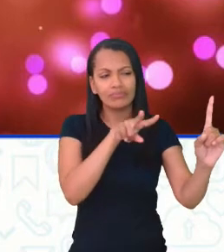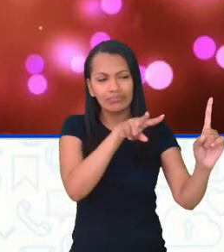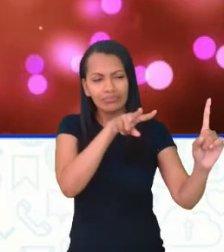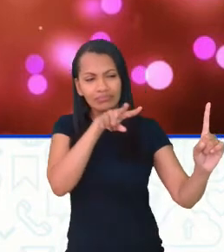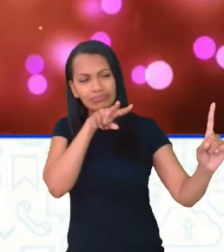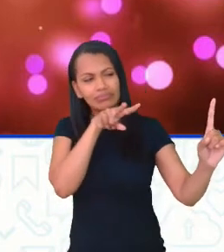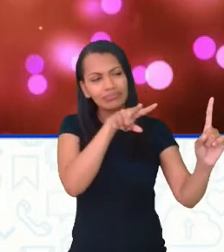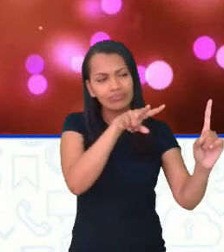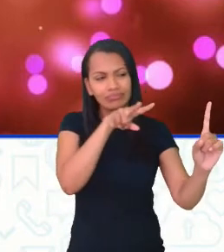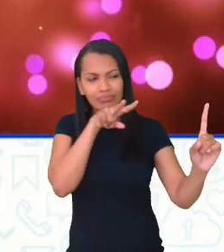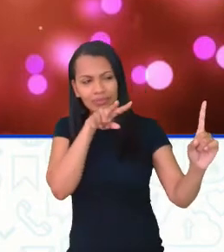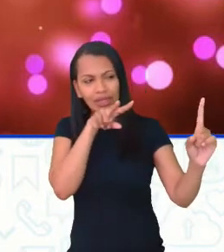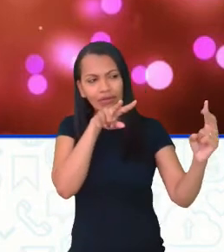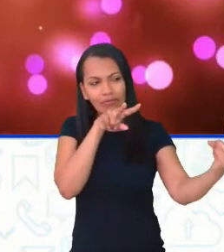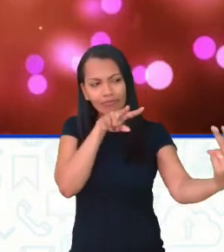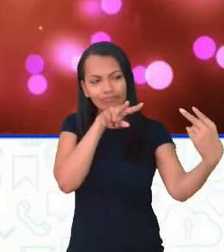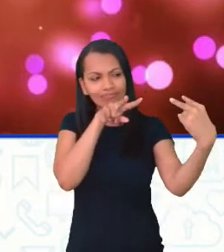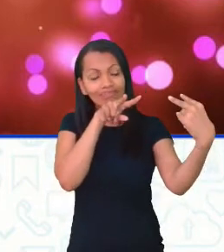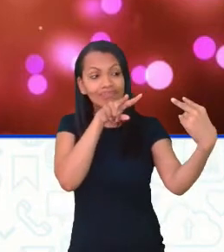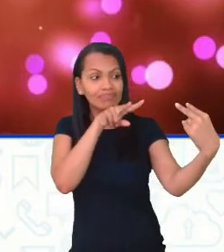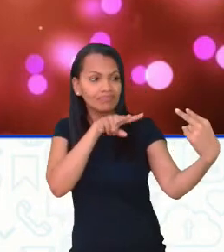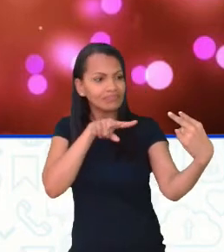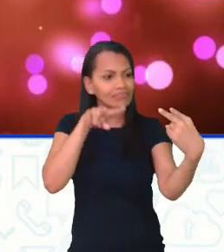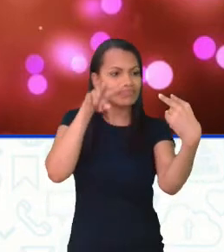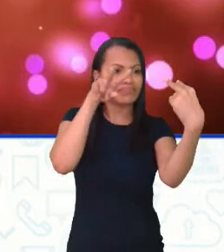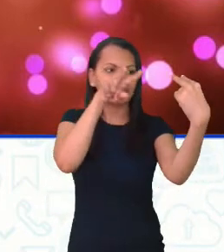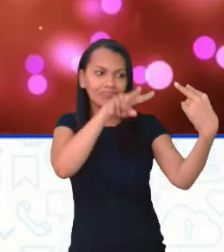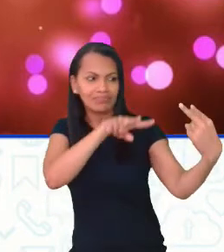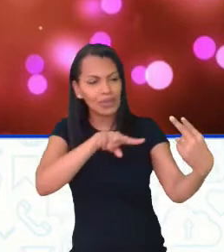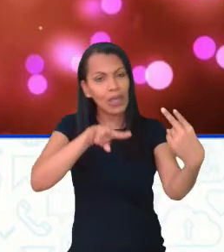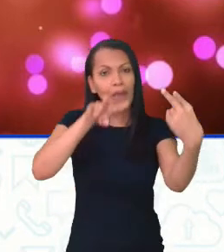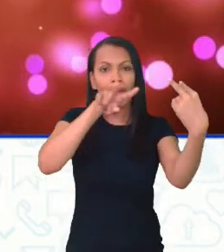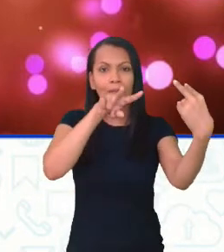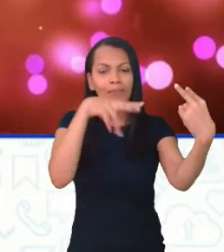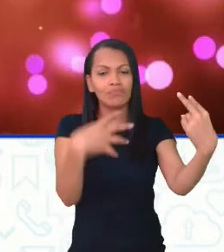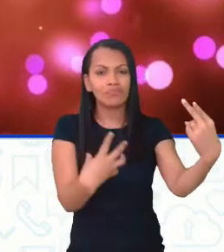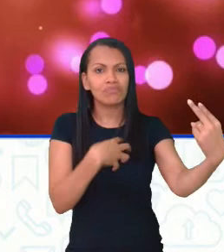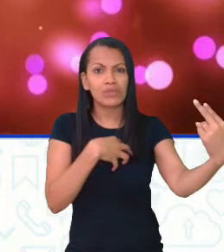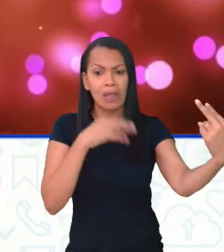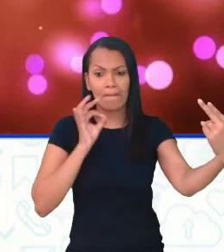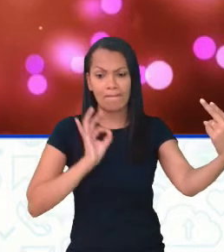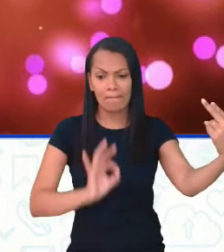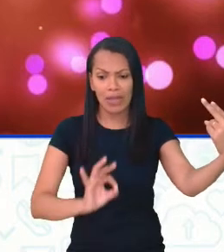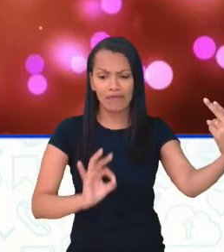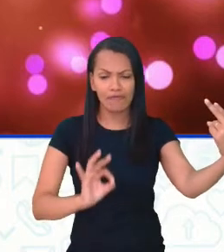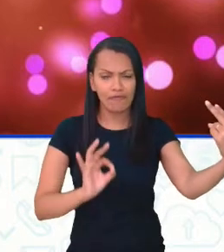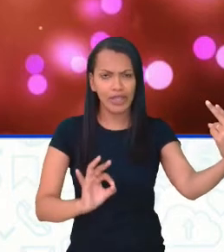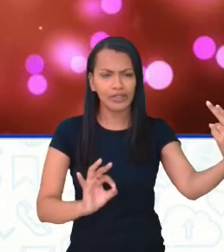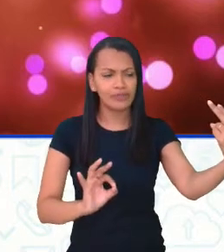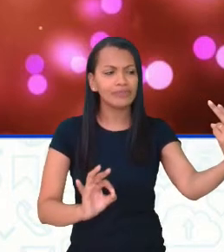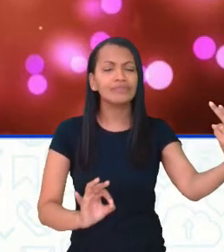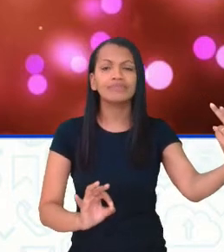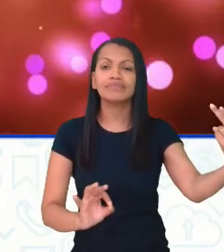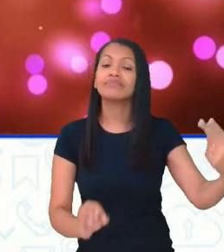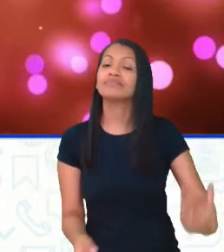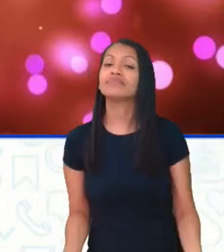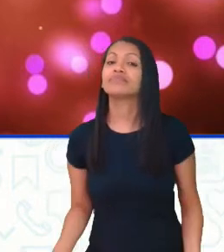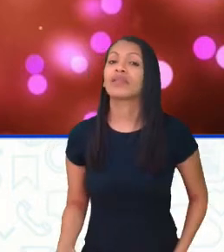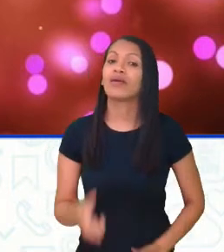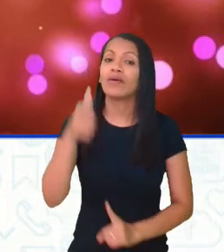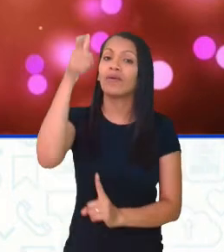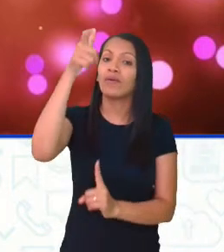luz do teu olhar. Ele me cobre de glórias e me faz magnífico. Ou seja, o